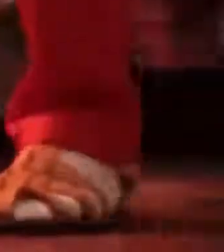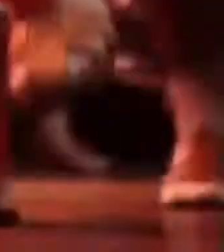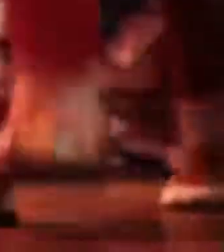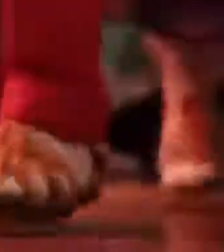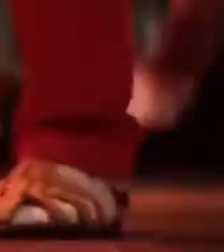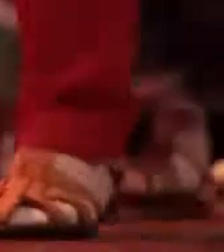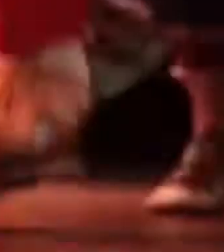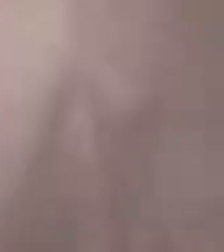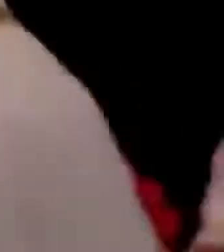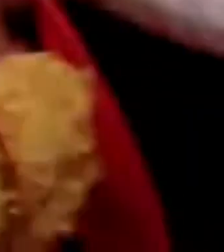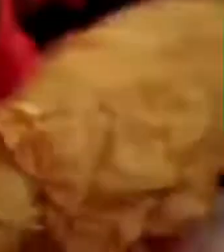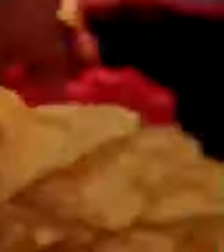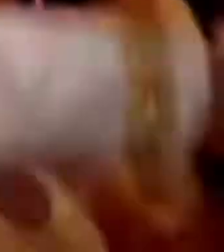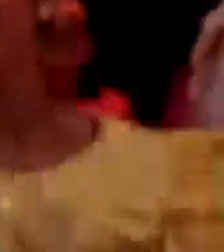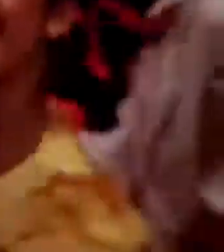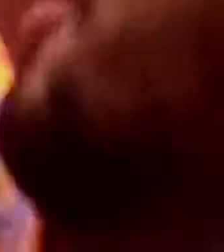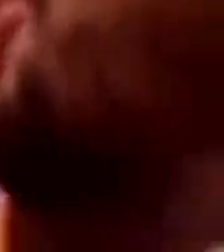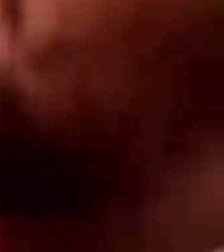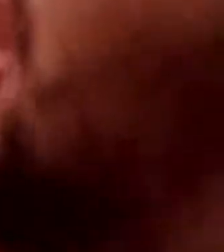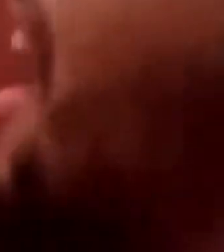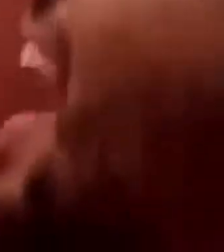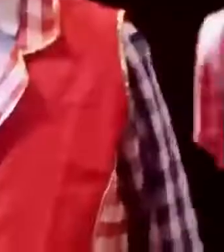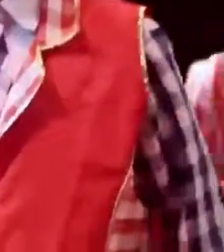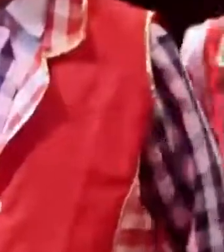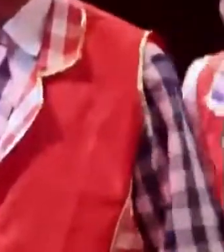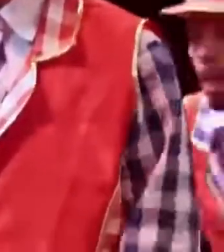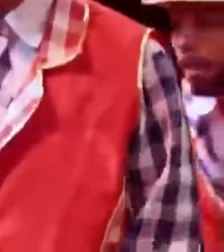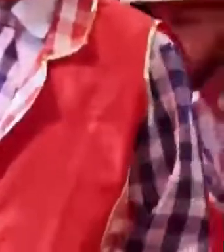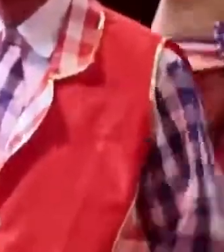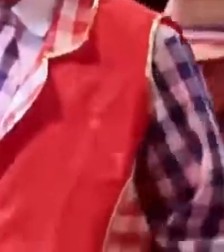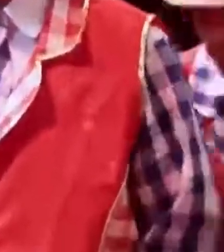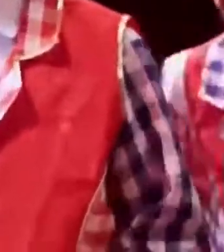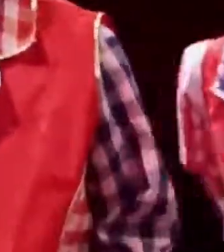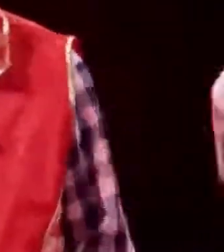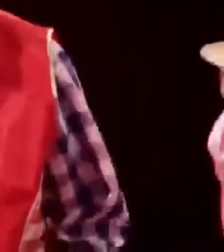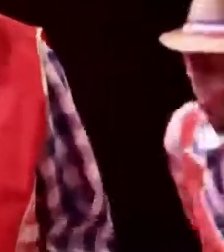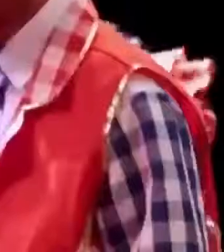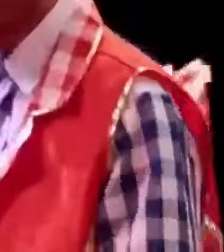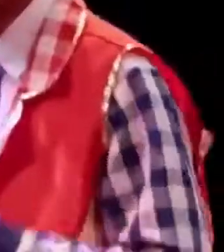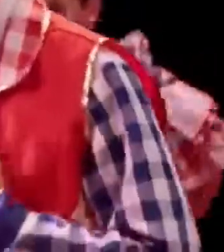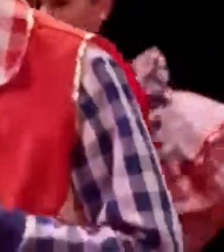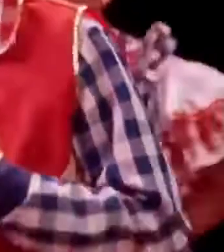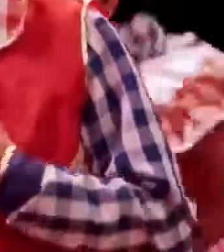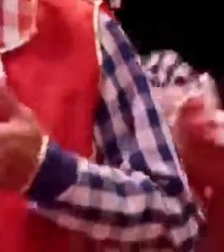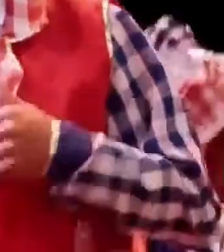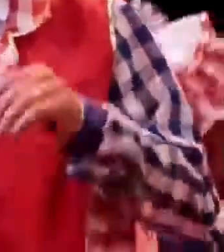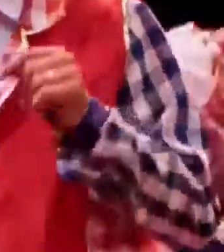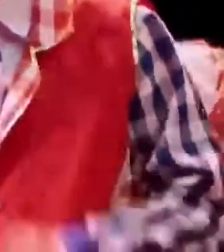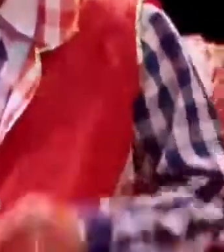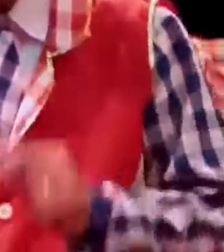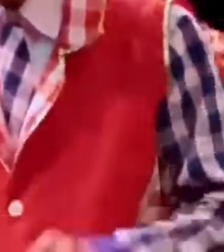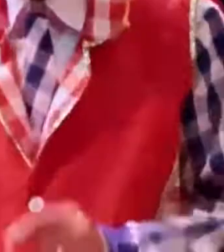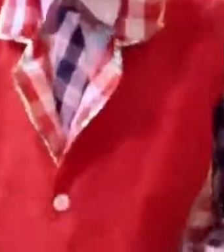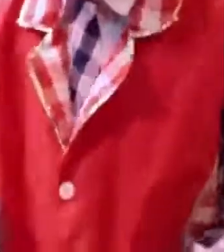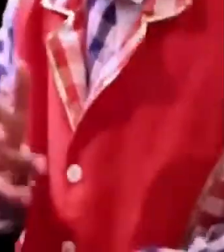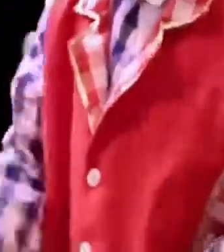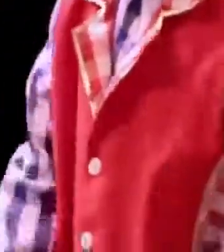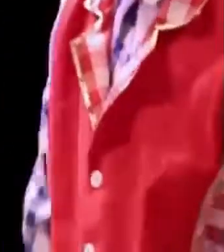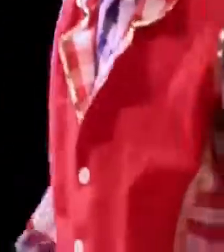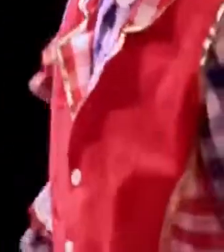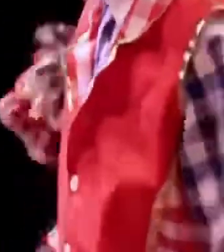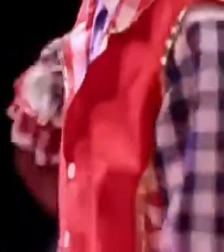miudinha, três com siricora miúda. Sou pau de arara, tenho história e tradição. Bato com o pé com a mão na hora do meu